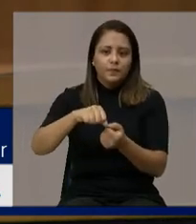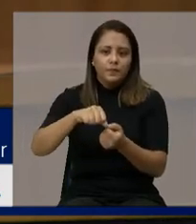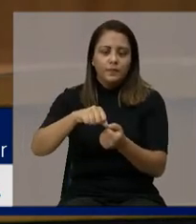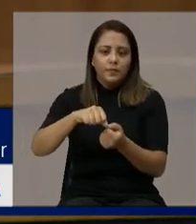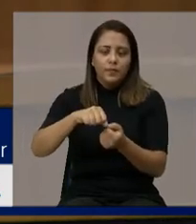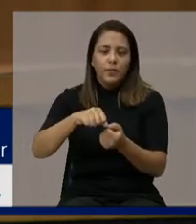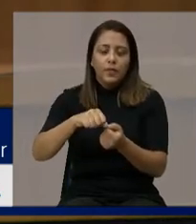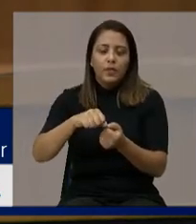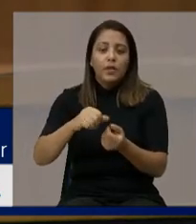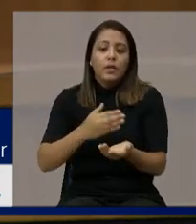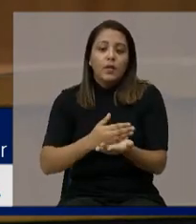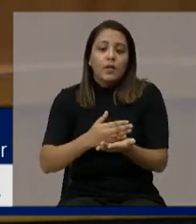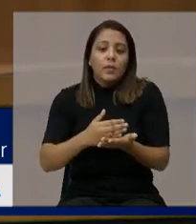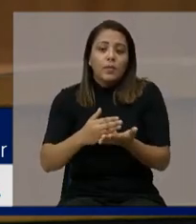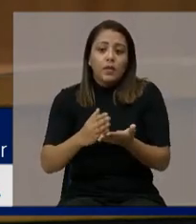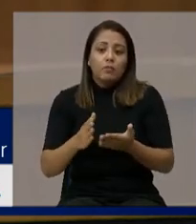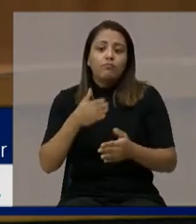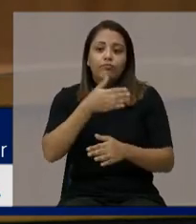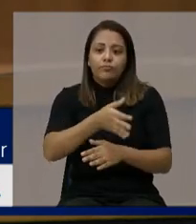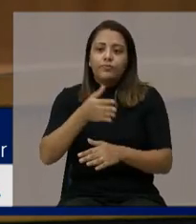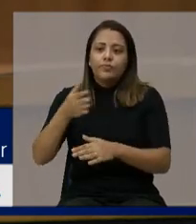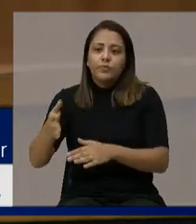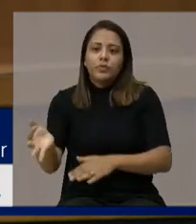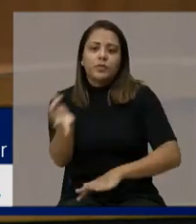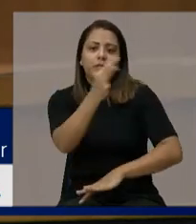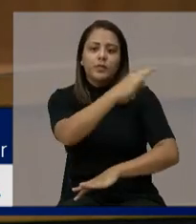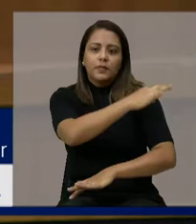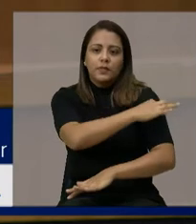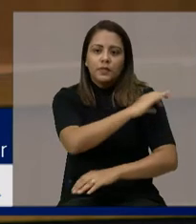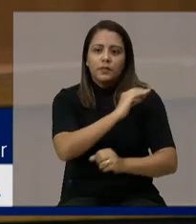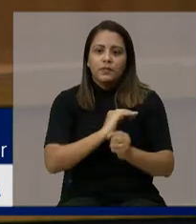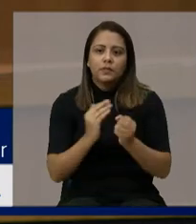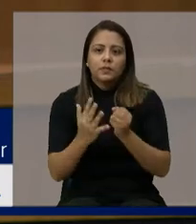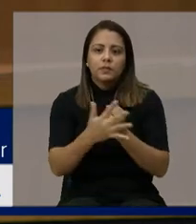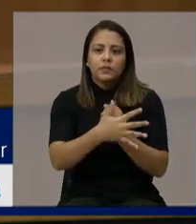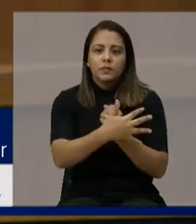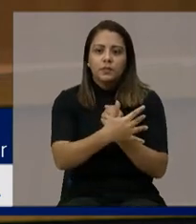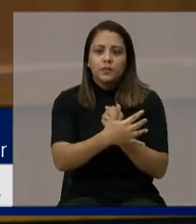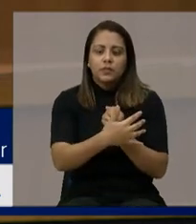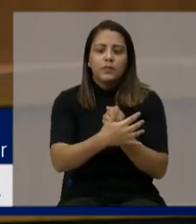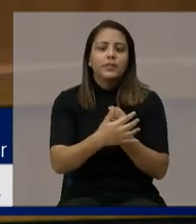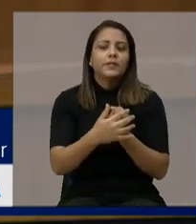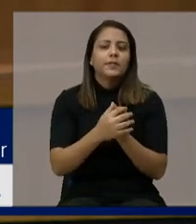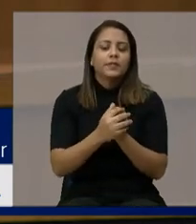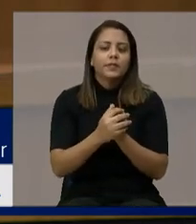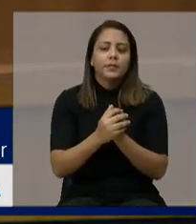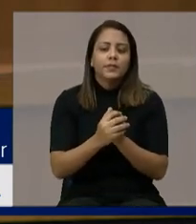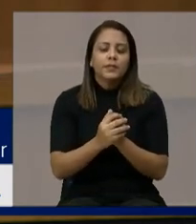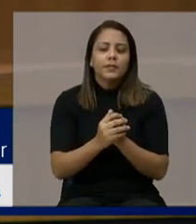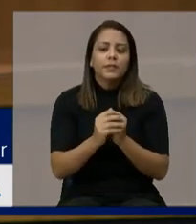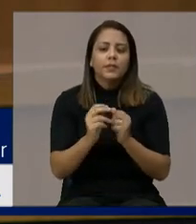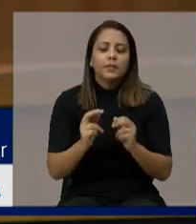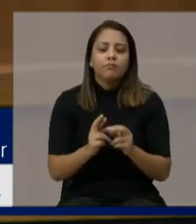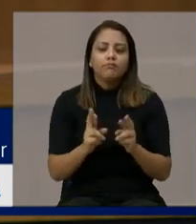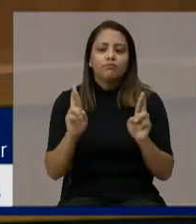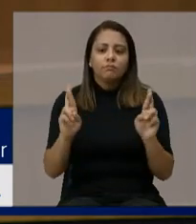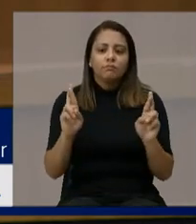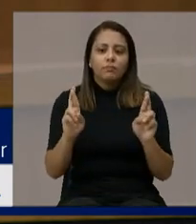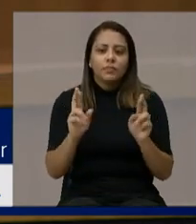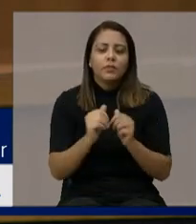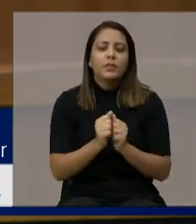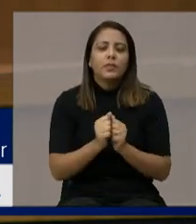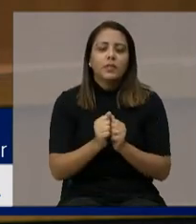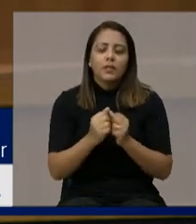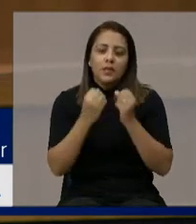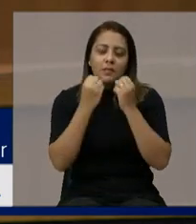aí as vacinas e todo mundo passar aí por essa fase de imunização. Então, um fato